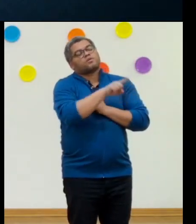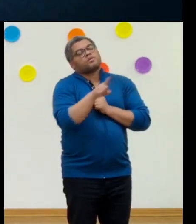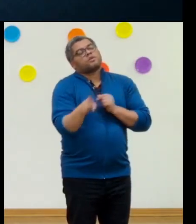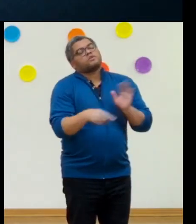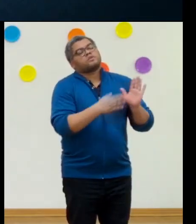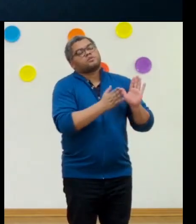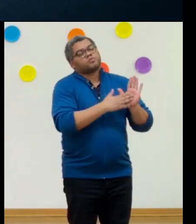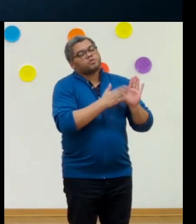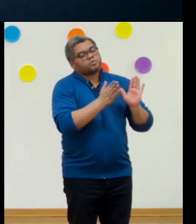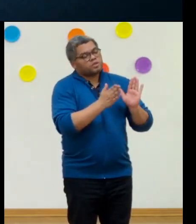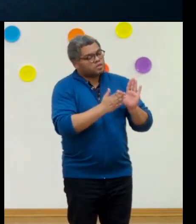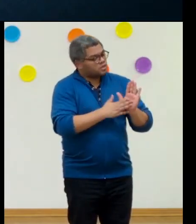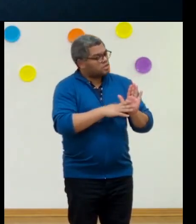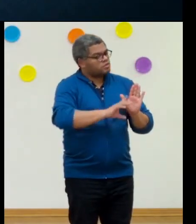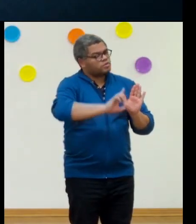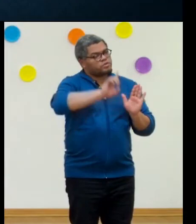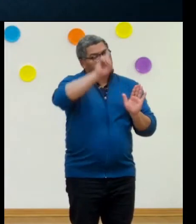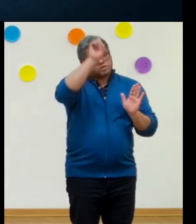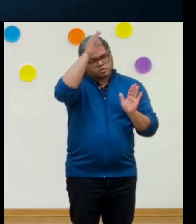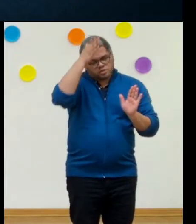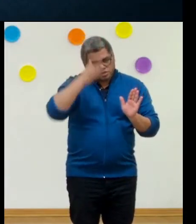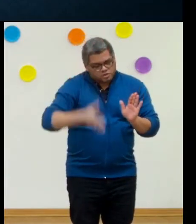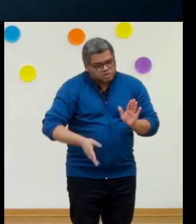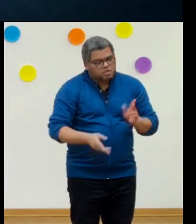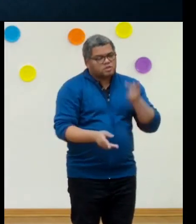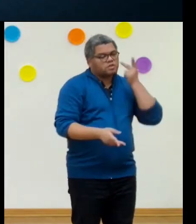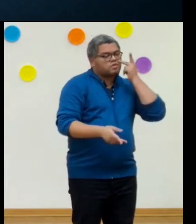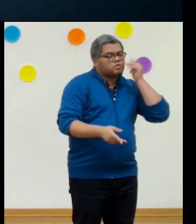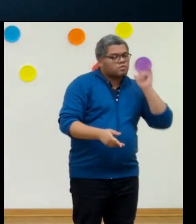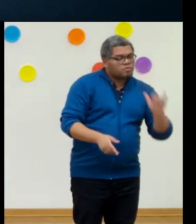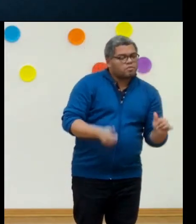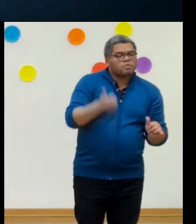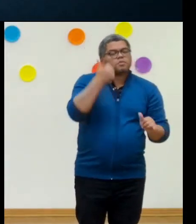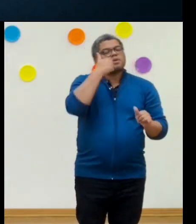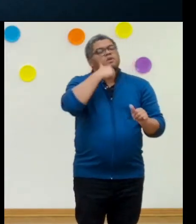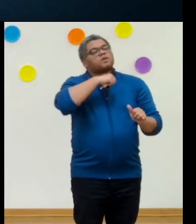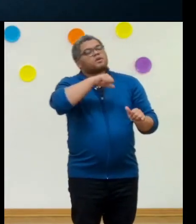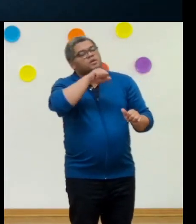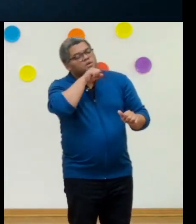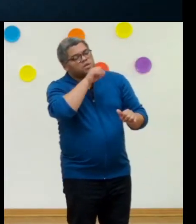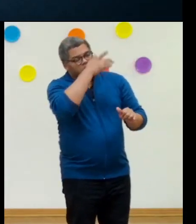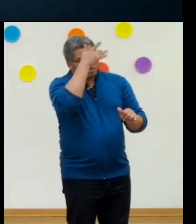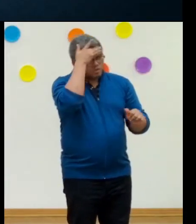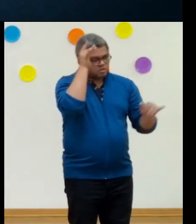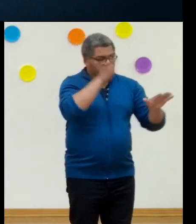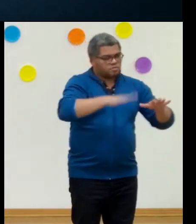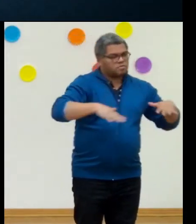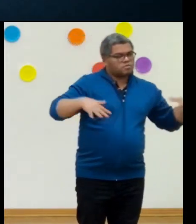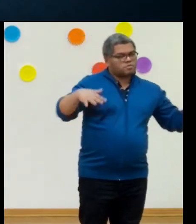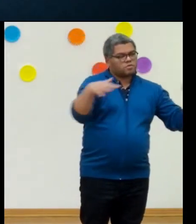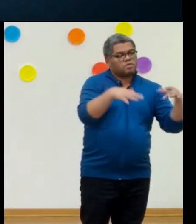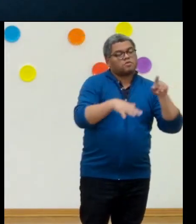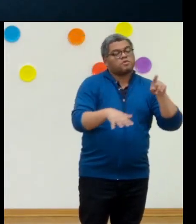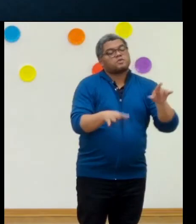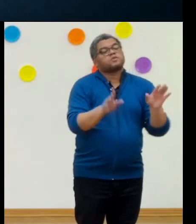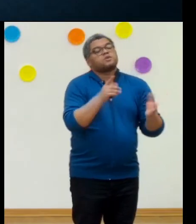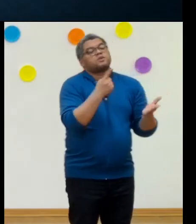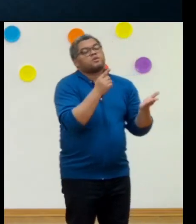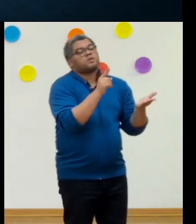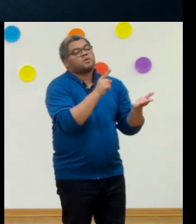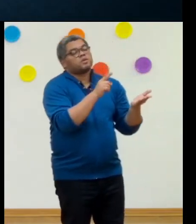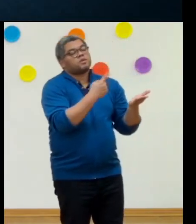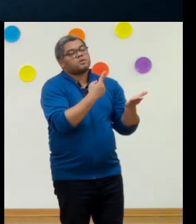seu pai, do pai dela? Você lembra? Então, o que você prometeu? Você prometeu ser fiel até a morte, até que a morte